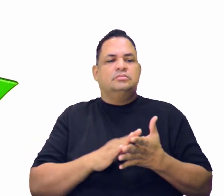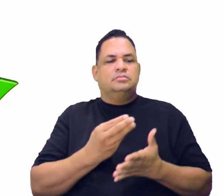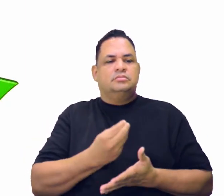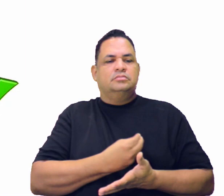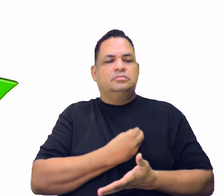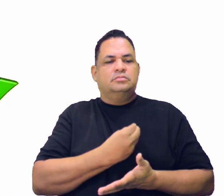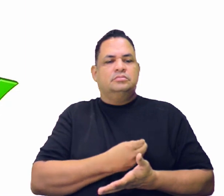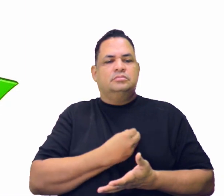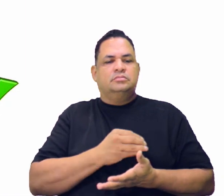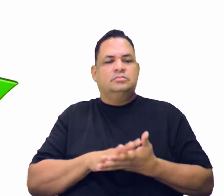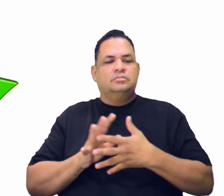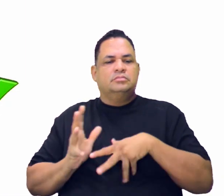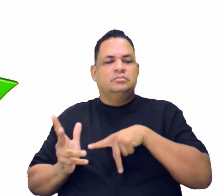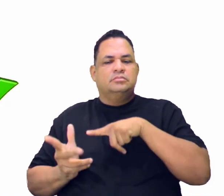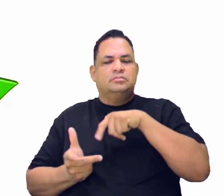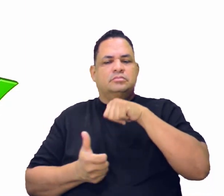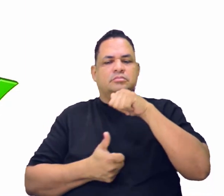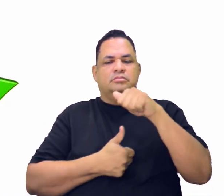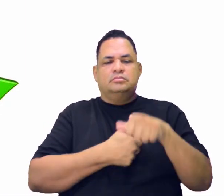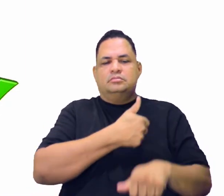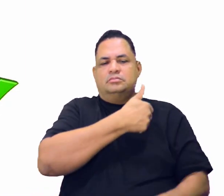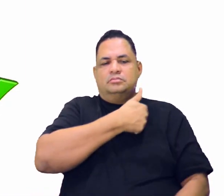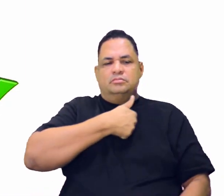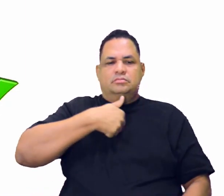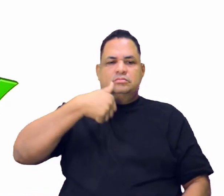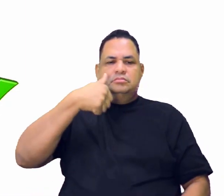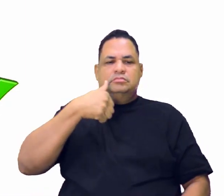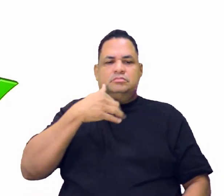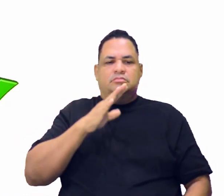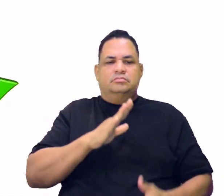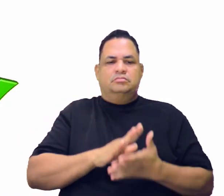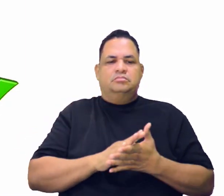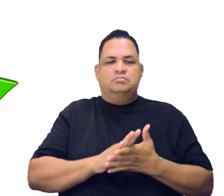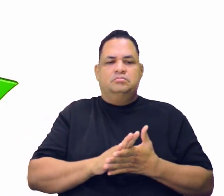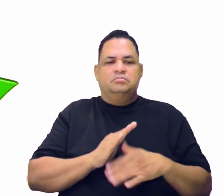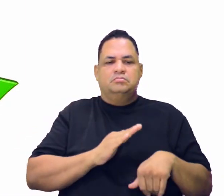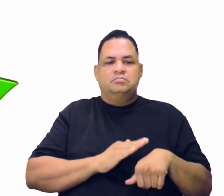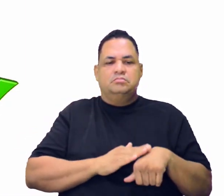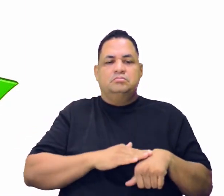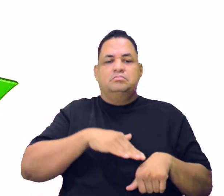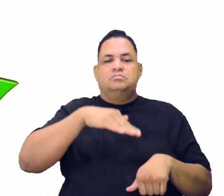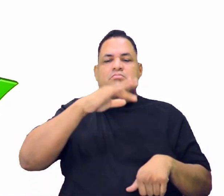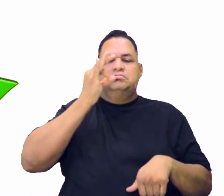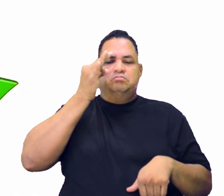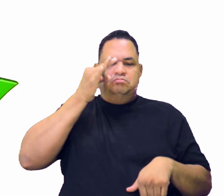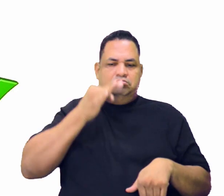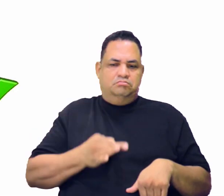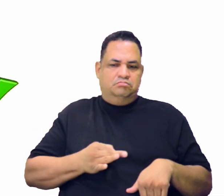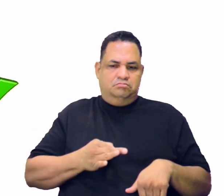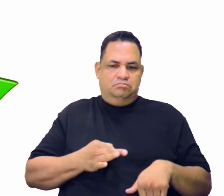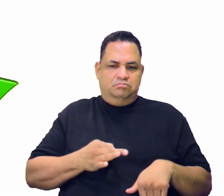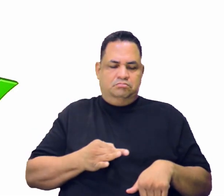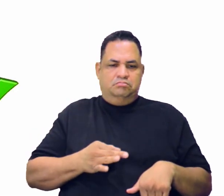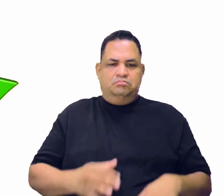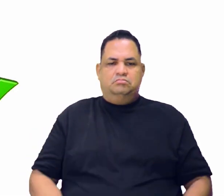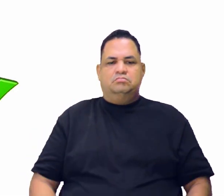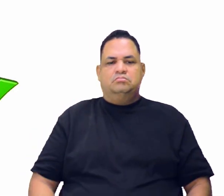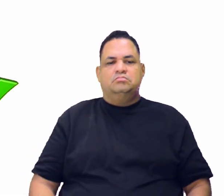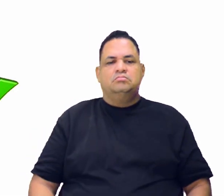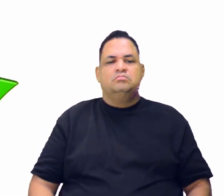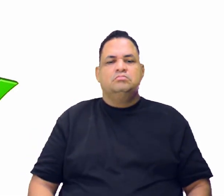Hoje vivemos num mundo melhor e mais justo. Então,